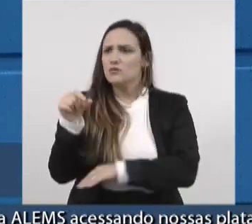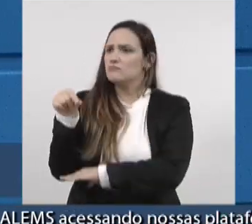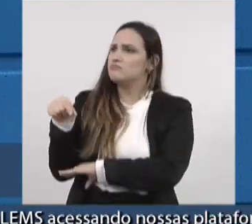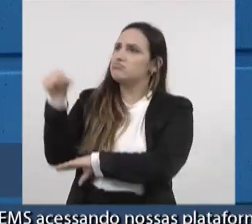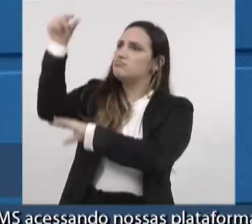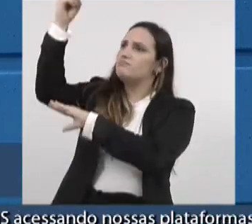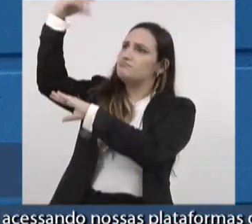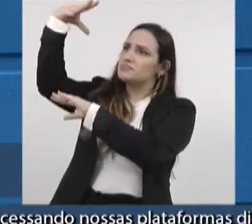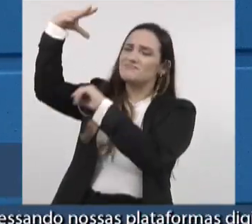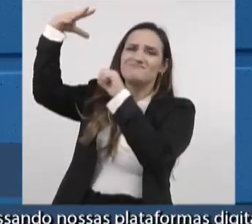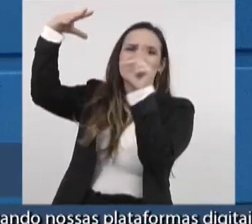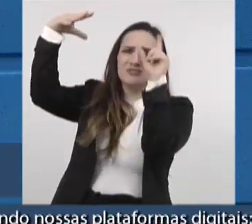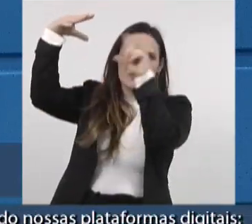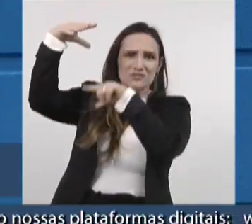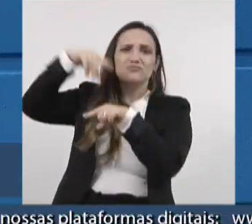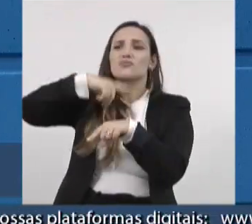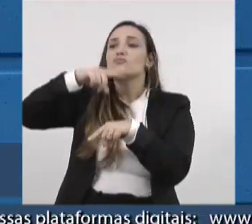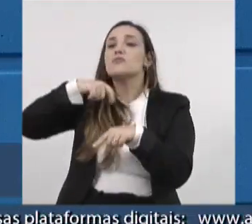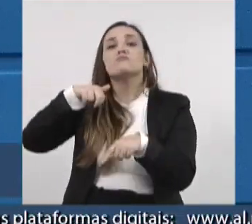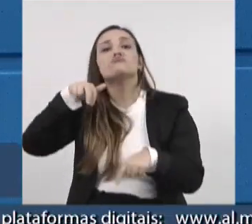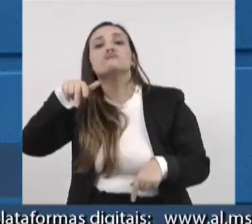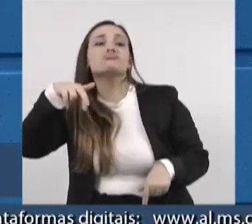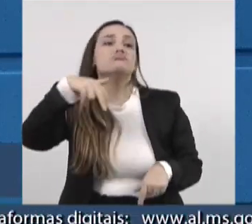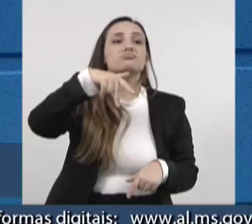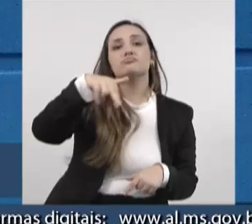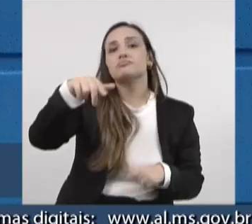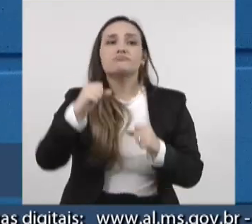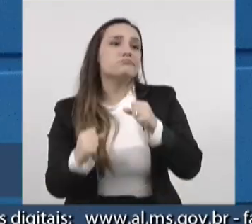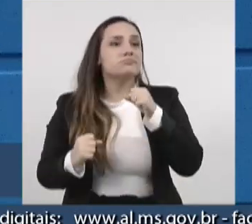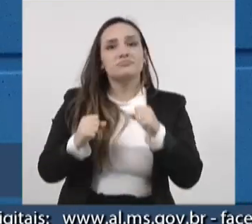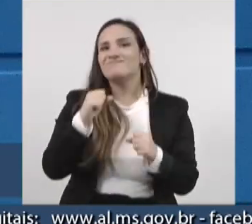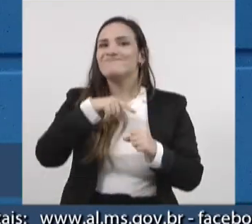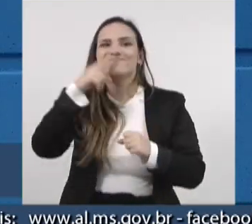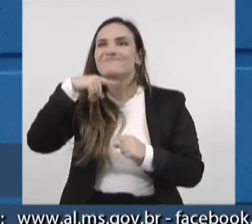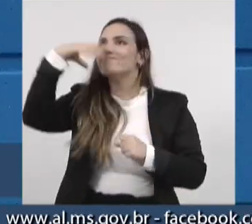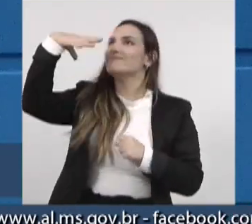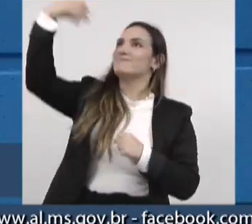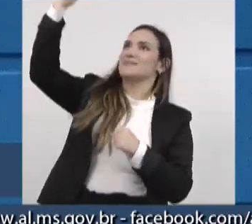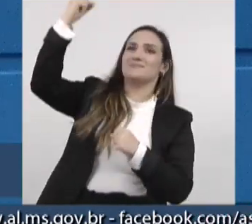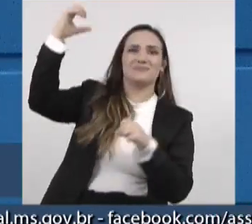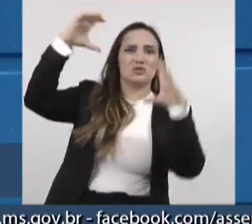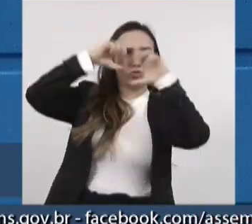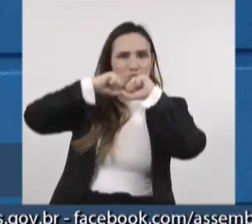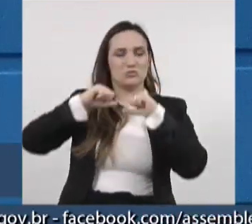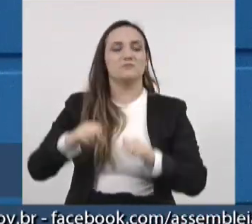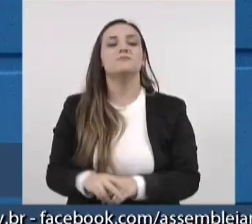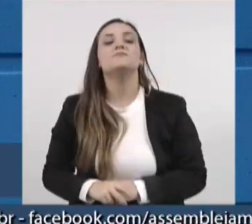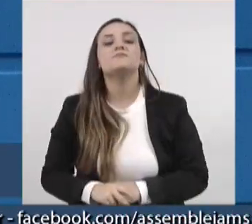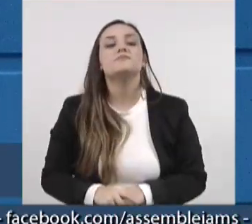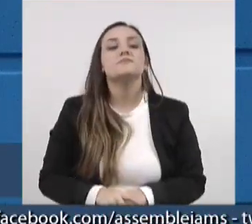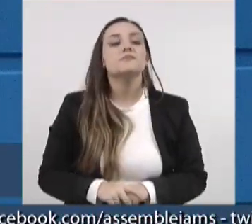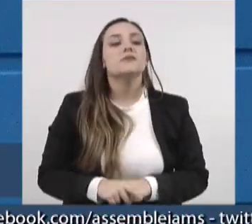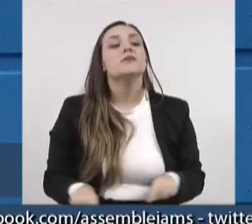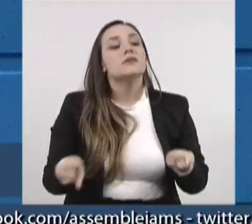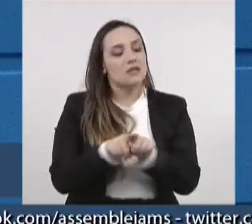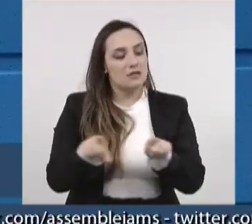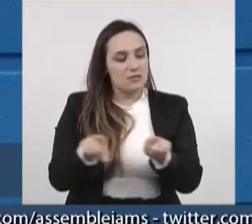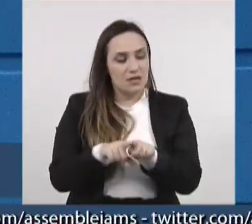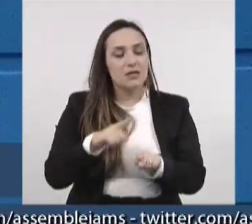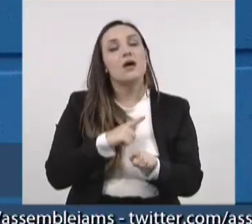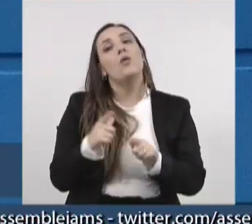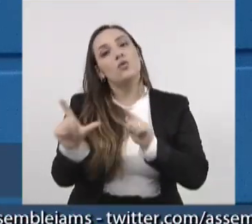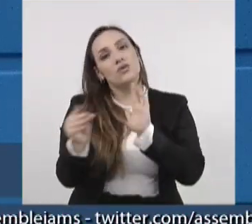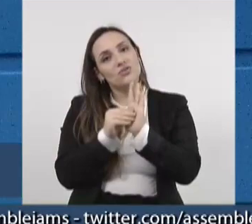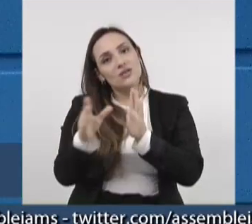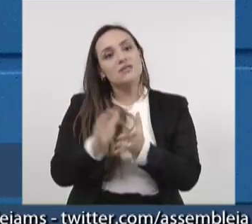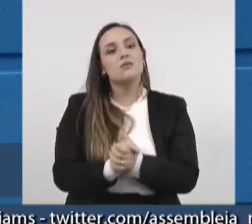queimadas, dificultando a caminhada das pessoas que por ali fazem os seus exercícios. Também, outra indicação,